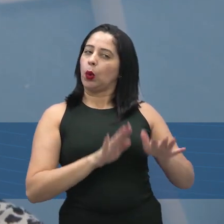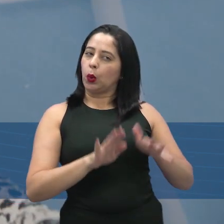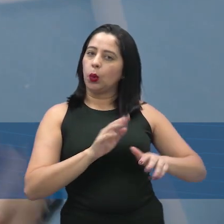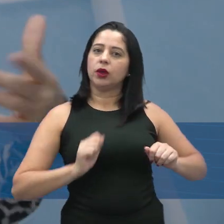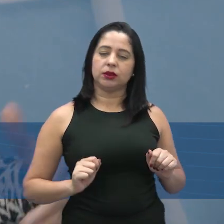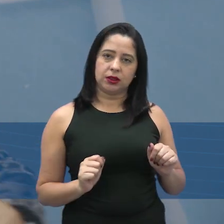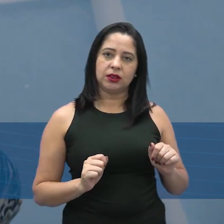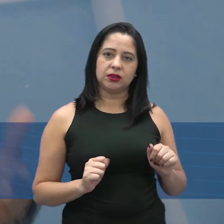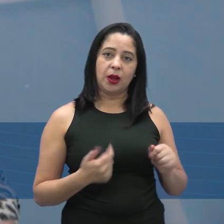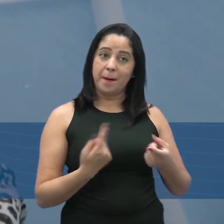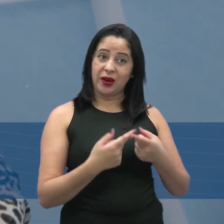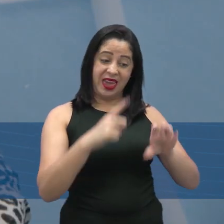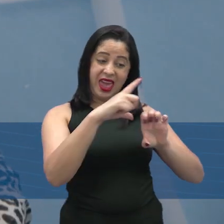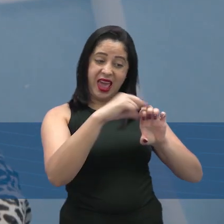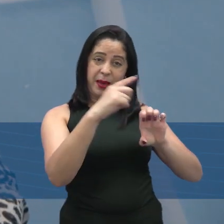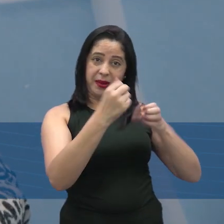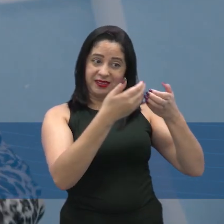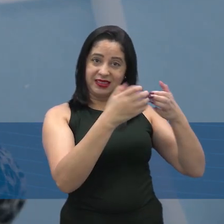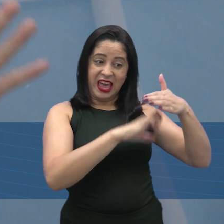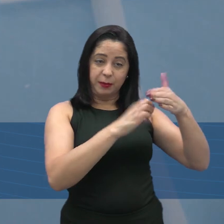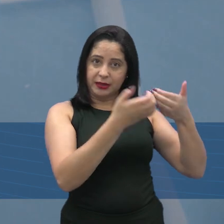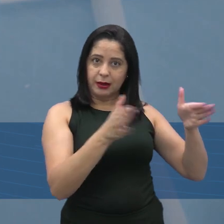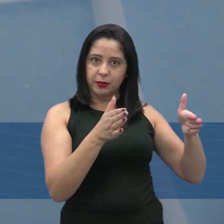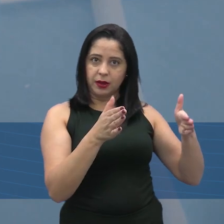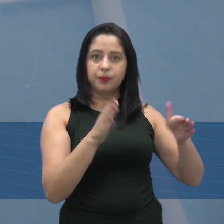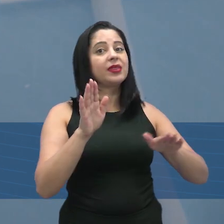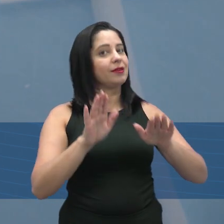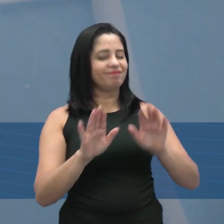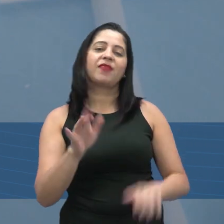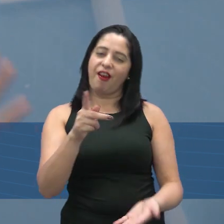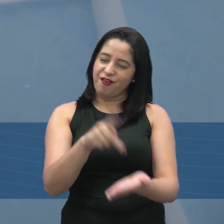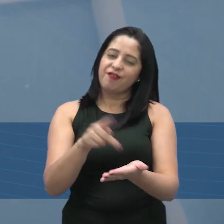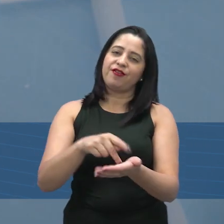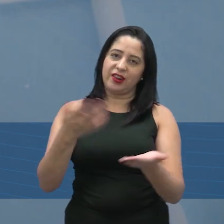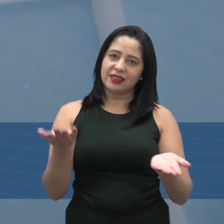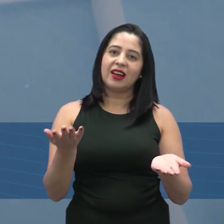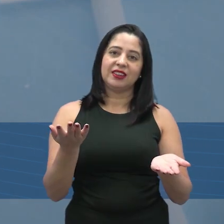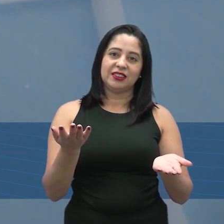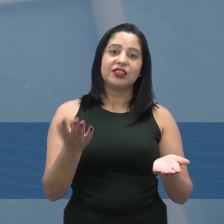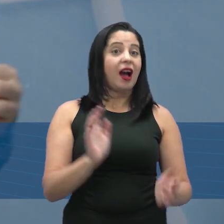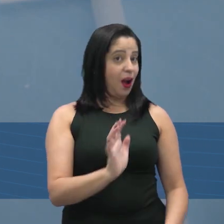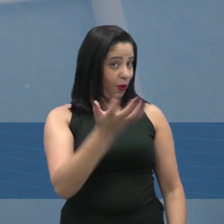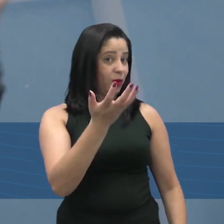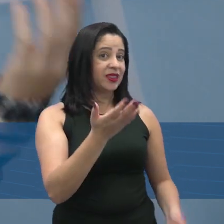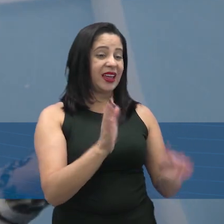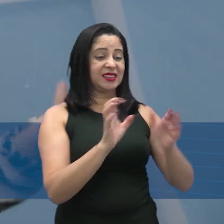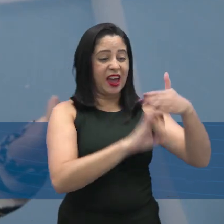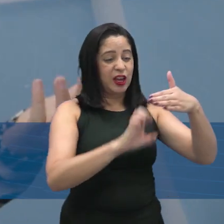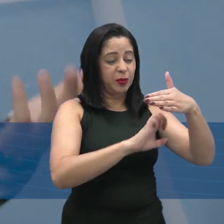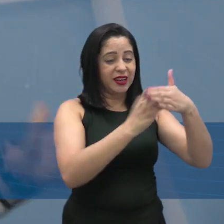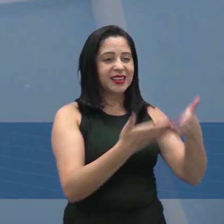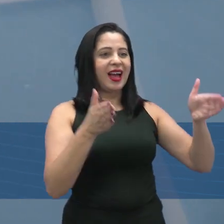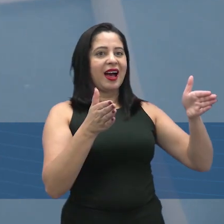empreendedorismo, primeiro, não são todos que acabam dando certo. Isso, né, infelizmente é do jogo ali, é do processo, mas é preciso que